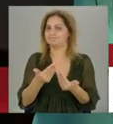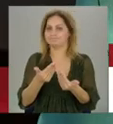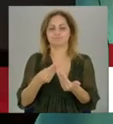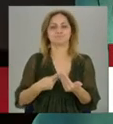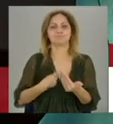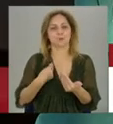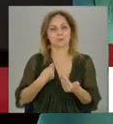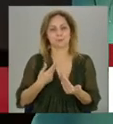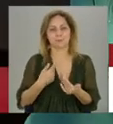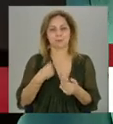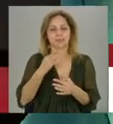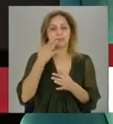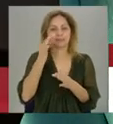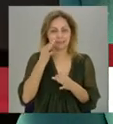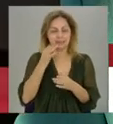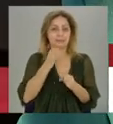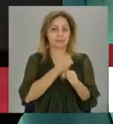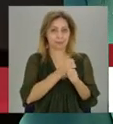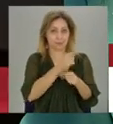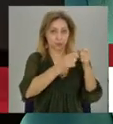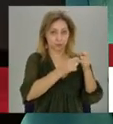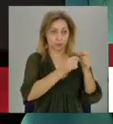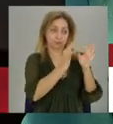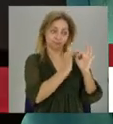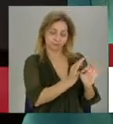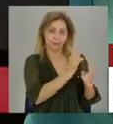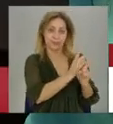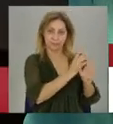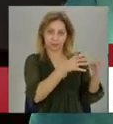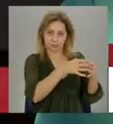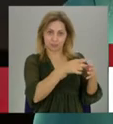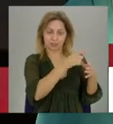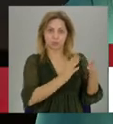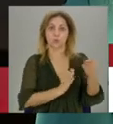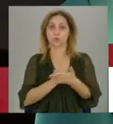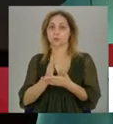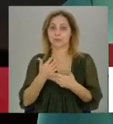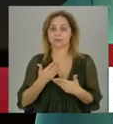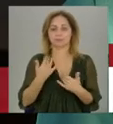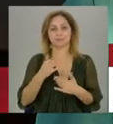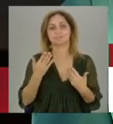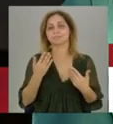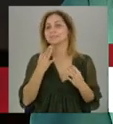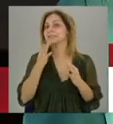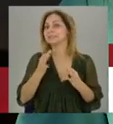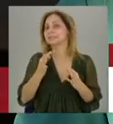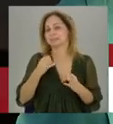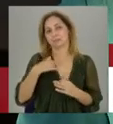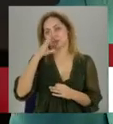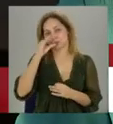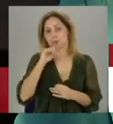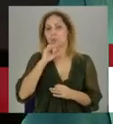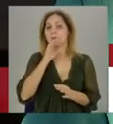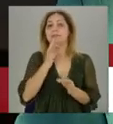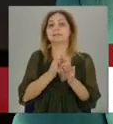Vamos tentar segurar os postos de trabalho e vamos tentar prosseguir como estamos, mas não sabemos. Chegarmos a setembro e de facto